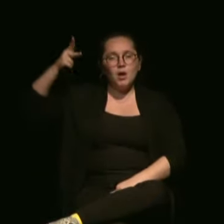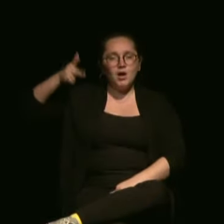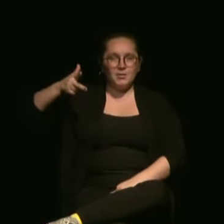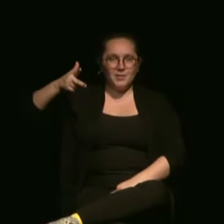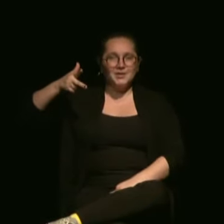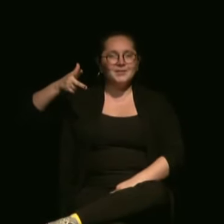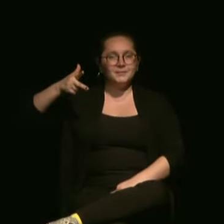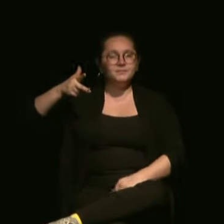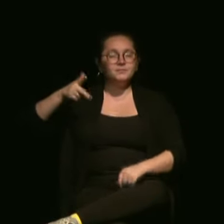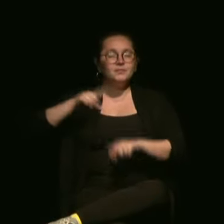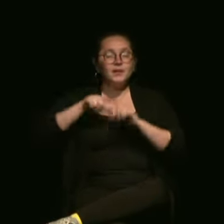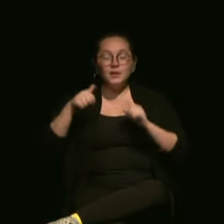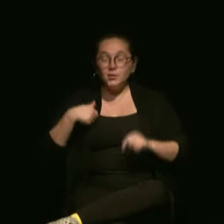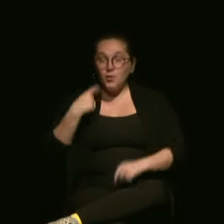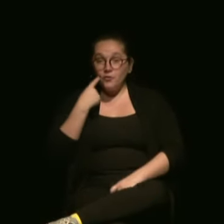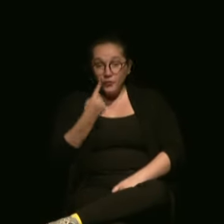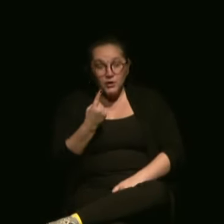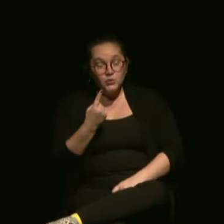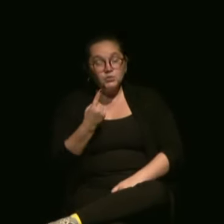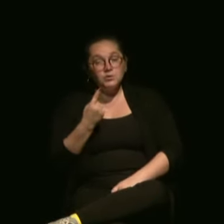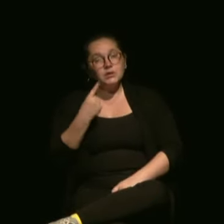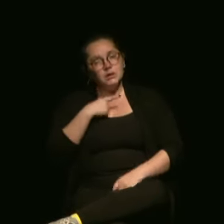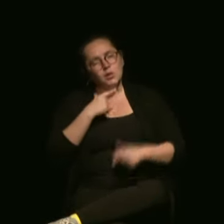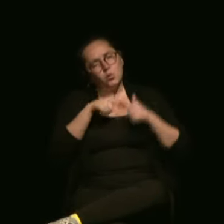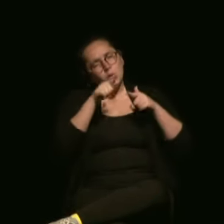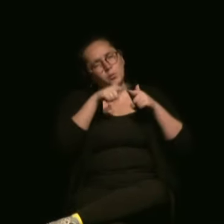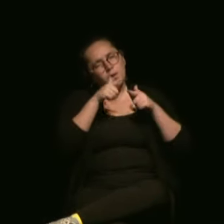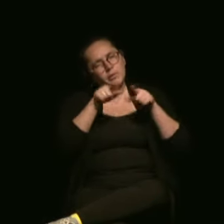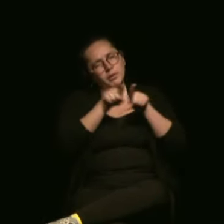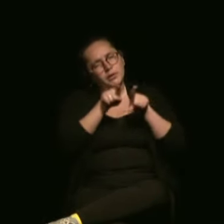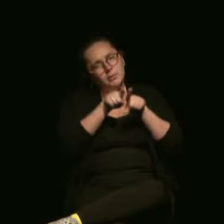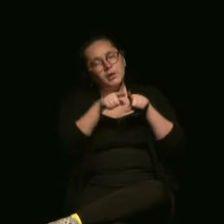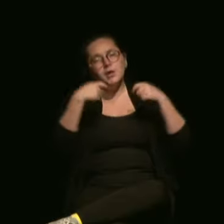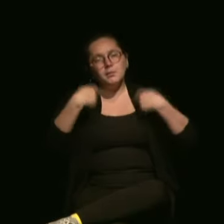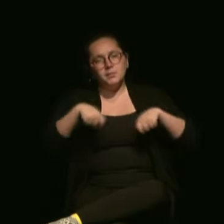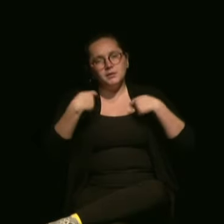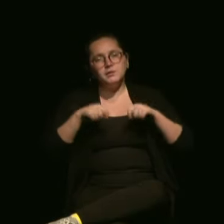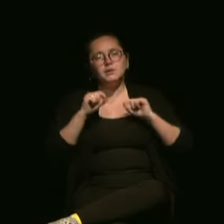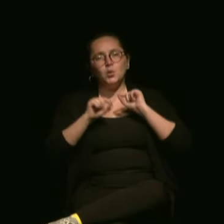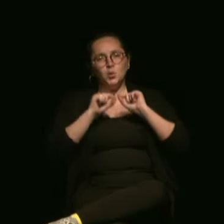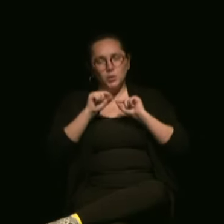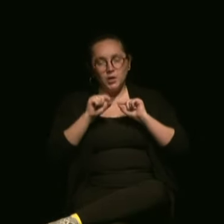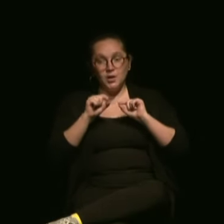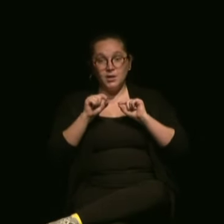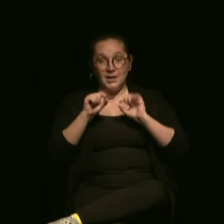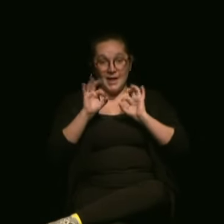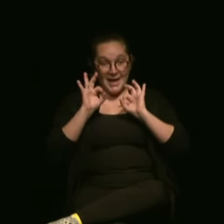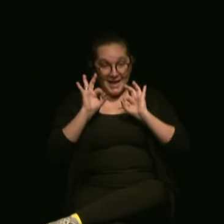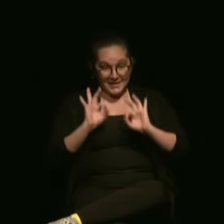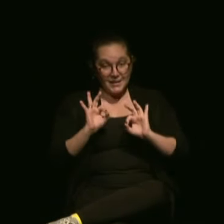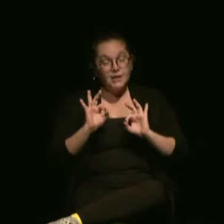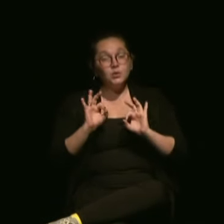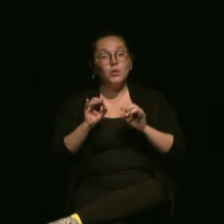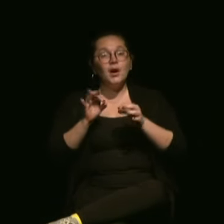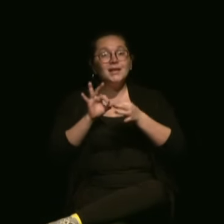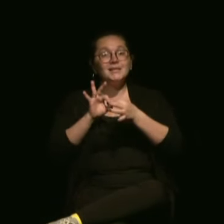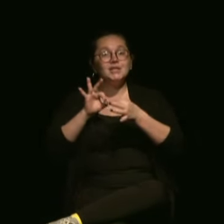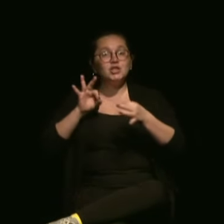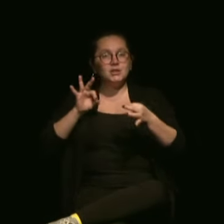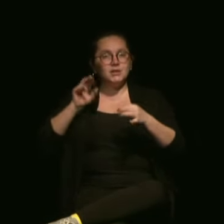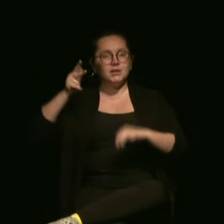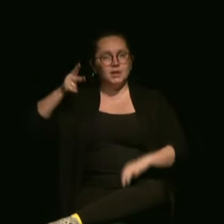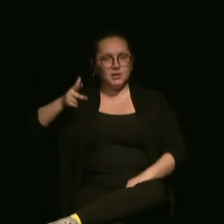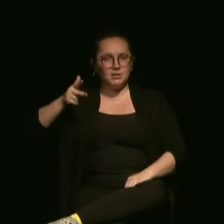mal. Então, ao mesmo tempo, então, o problema é o seguinte, é que tem que ter uma justa distância. A justa distância, no fundo, o que é